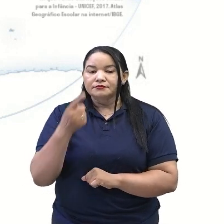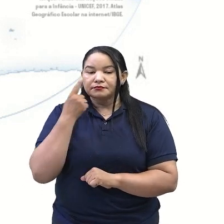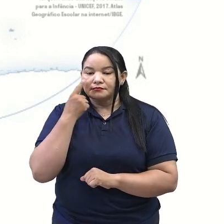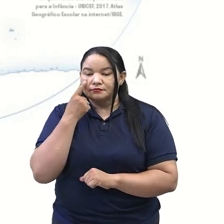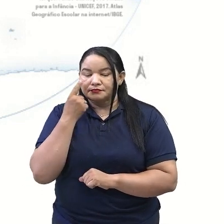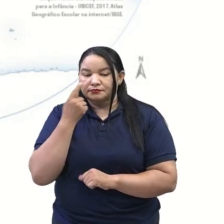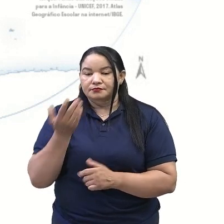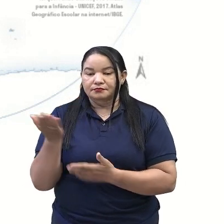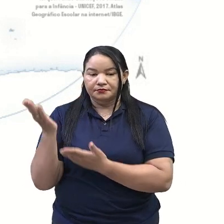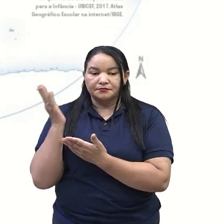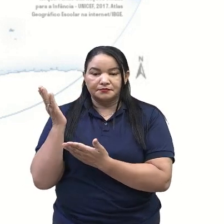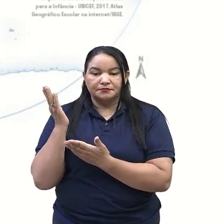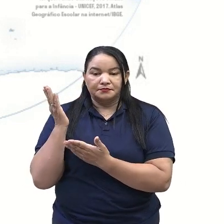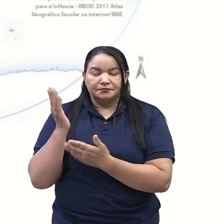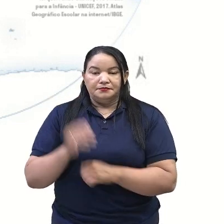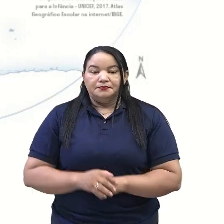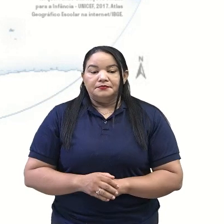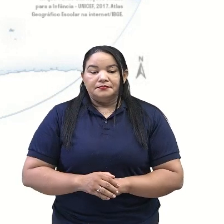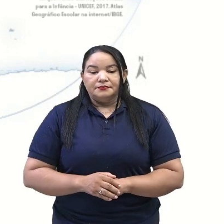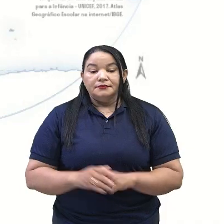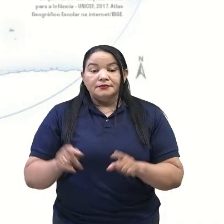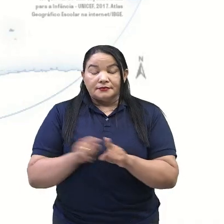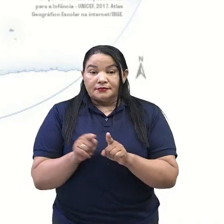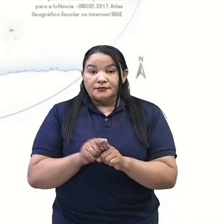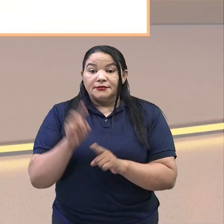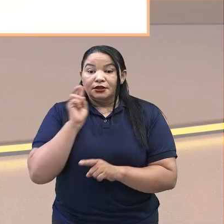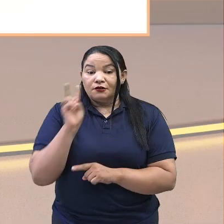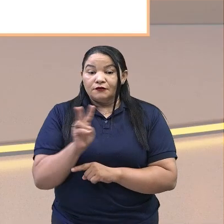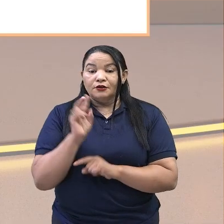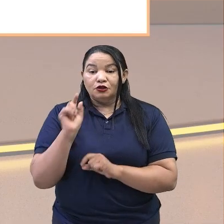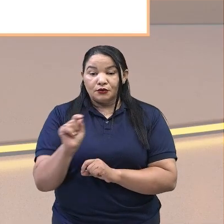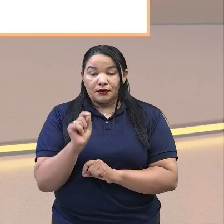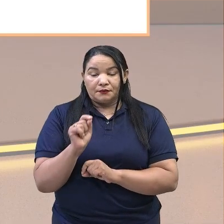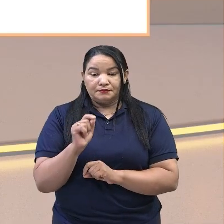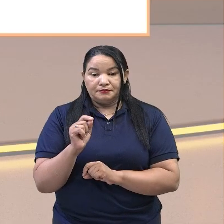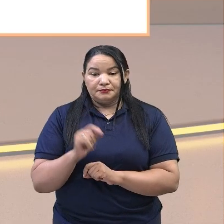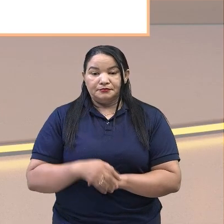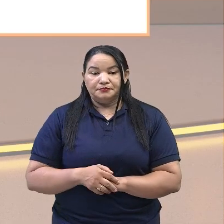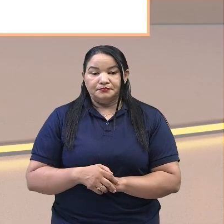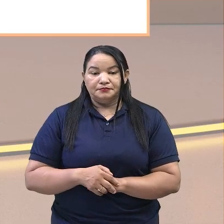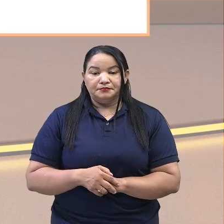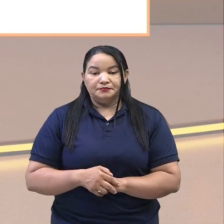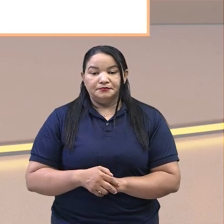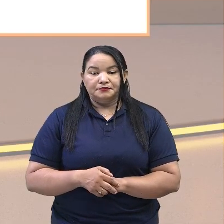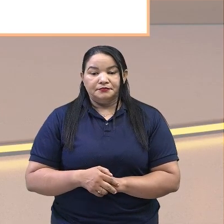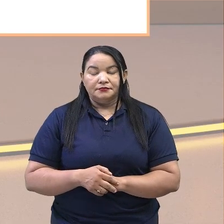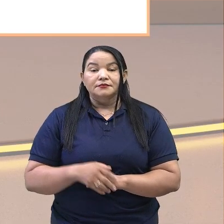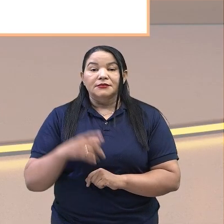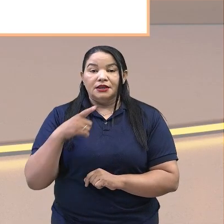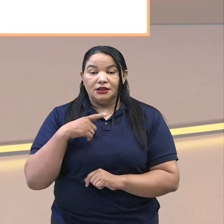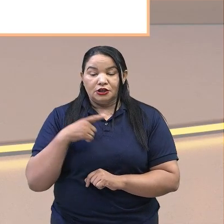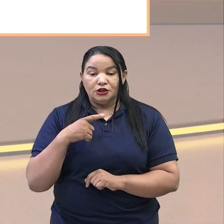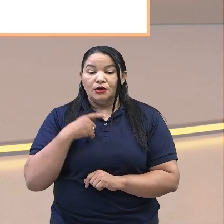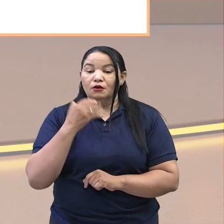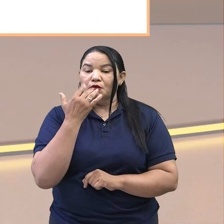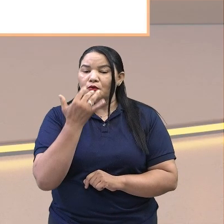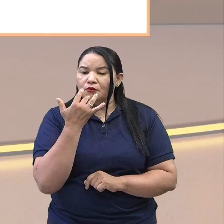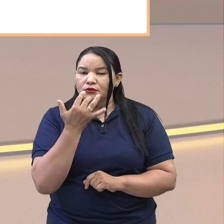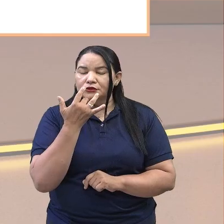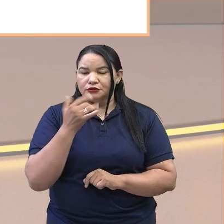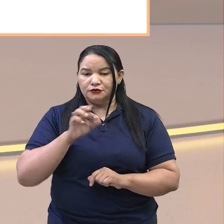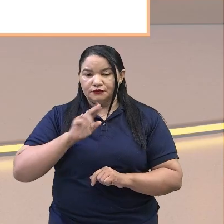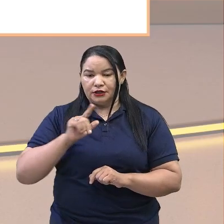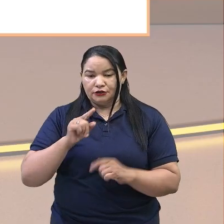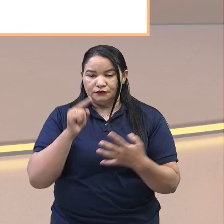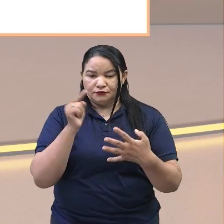observar aqui. Olha, vocês estão vendo que nós temos aqui no nosso mapa algumas cores, né? E essas cores estão